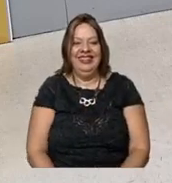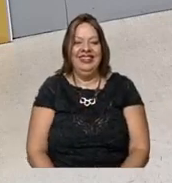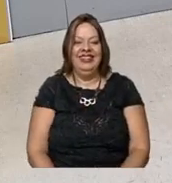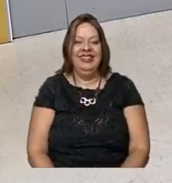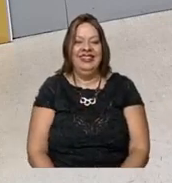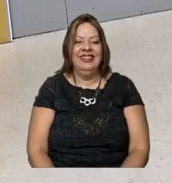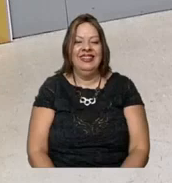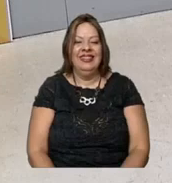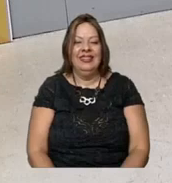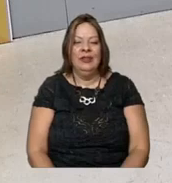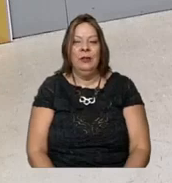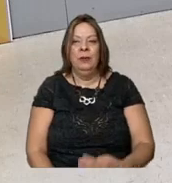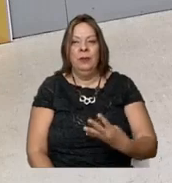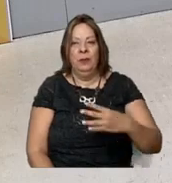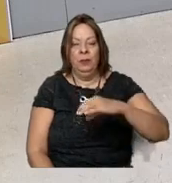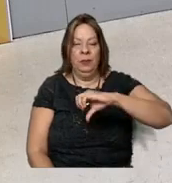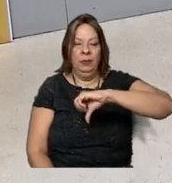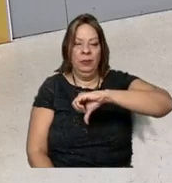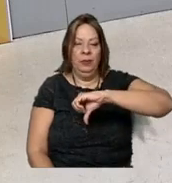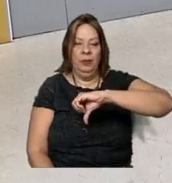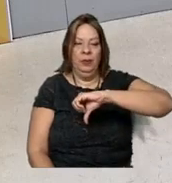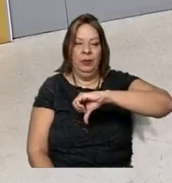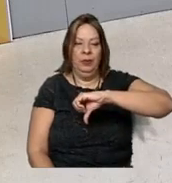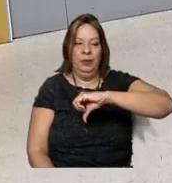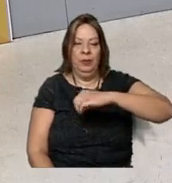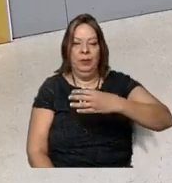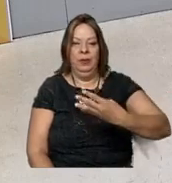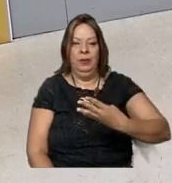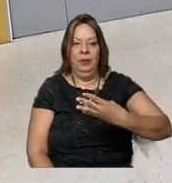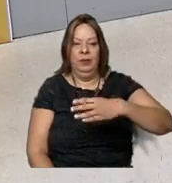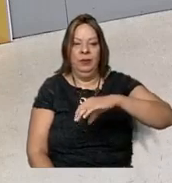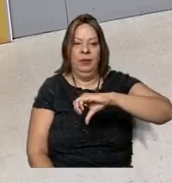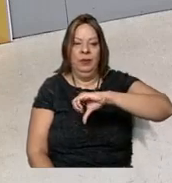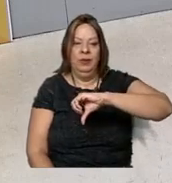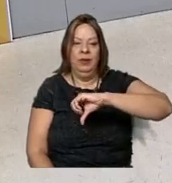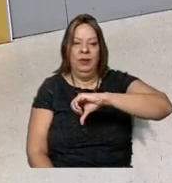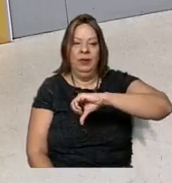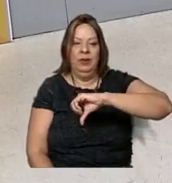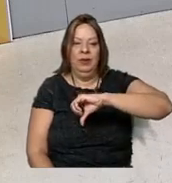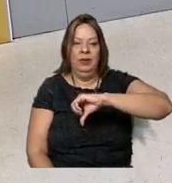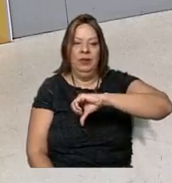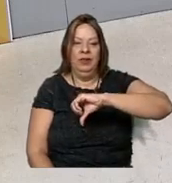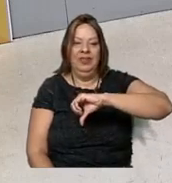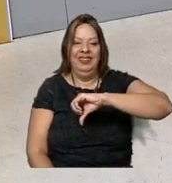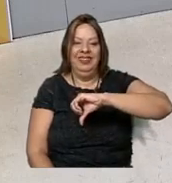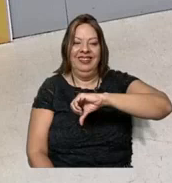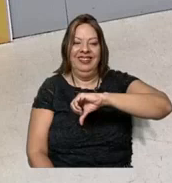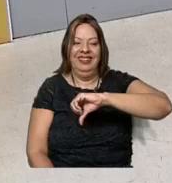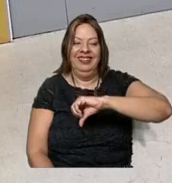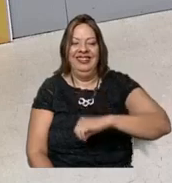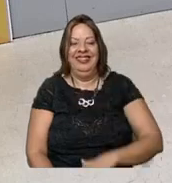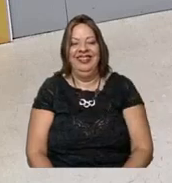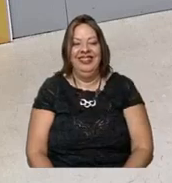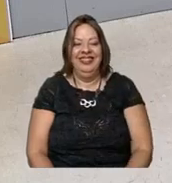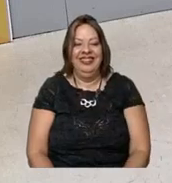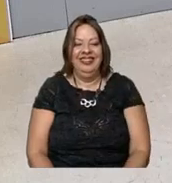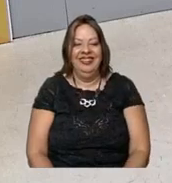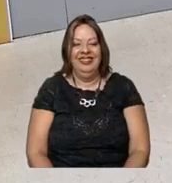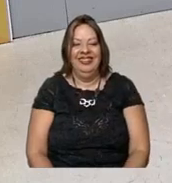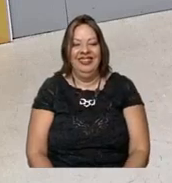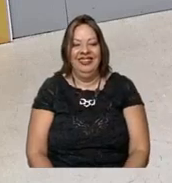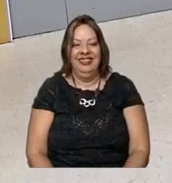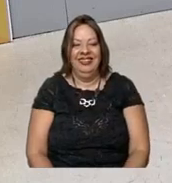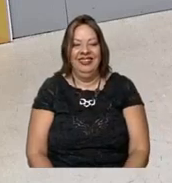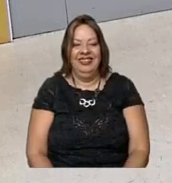20, agora tem 49, 49, Sergipe, marcou 49,